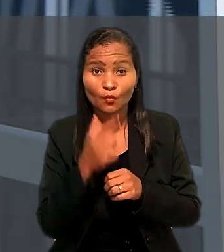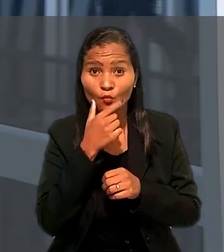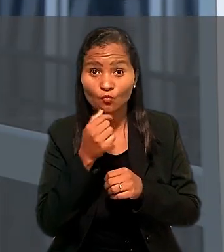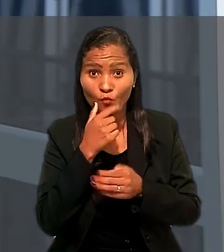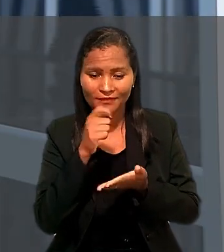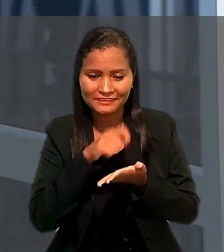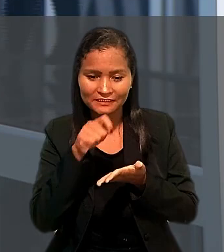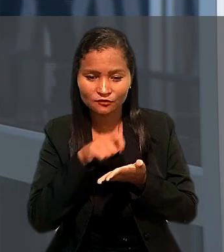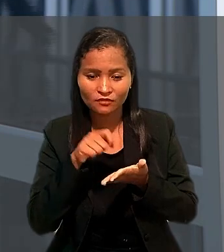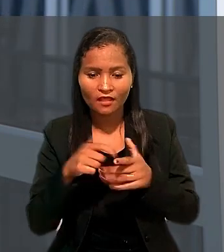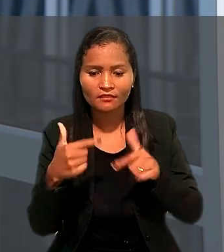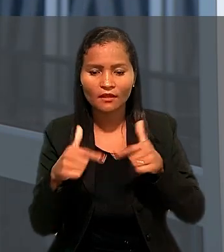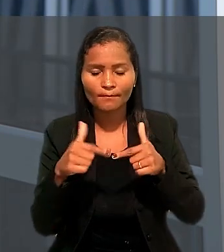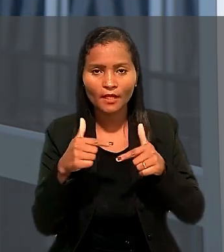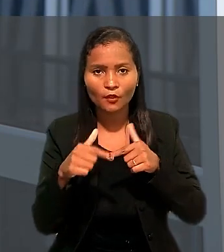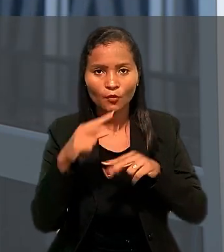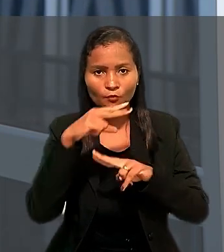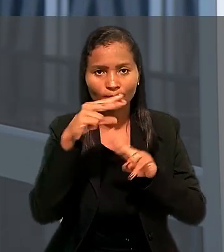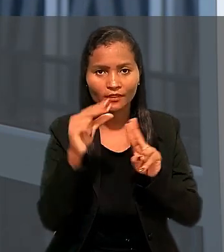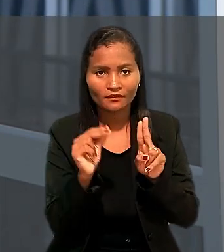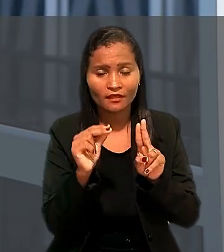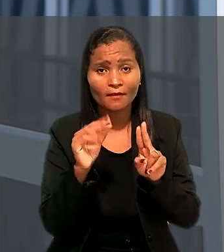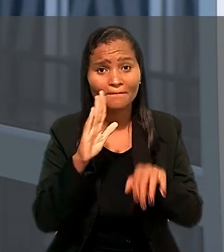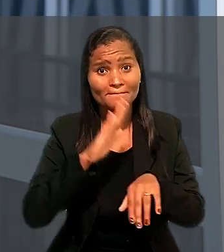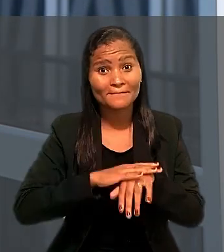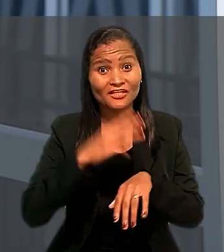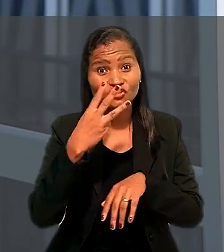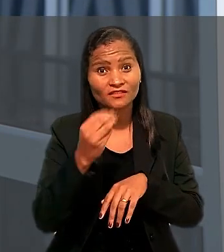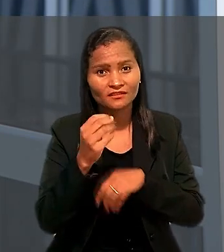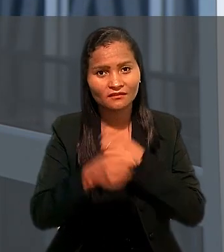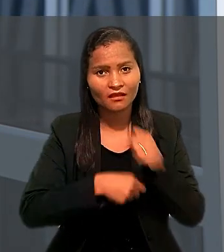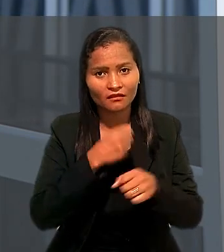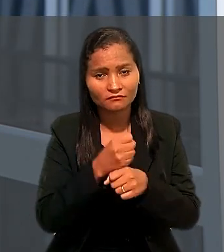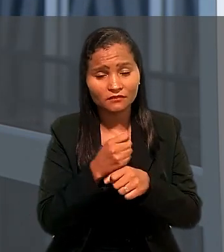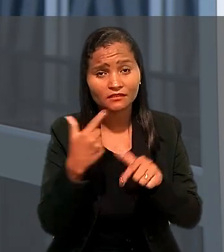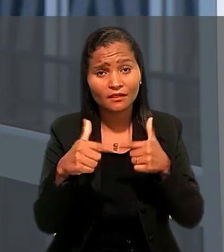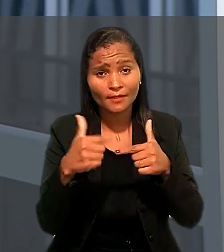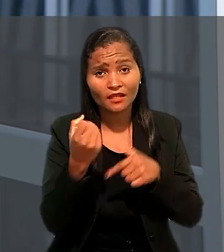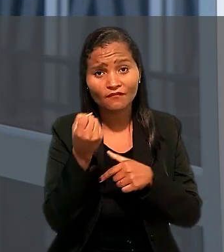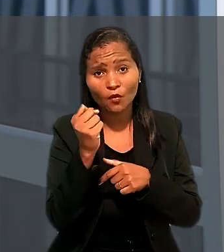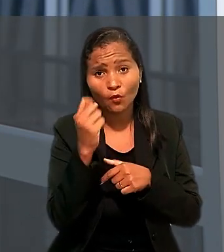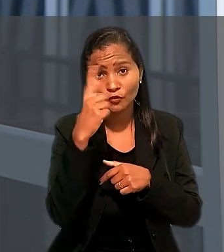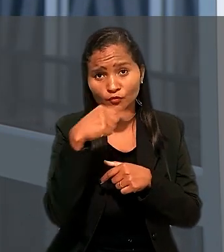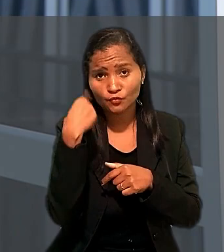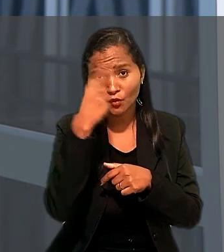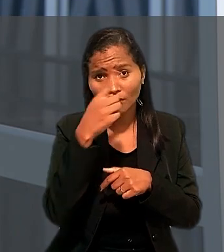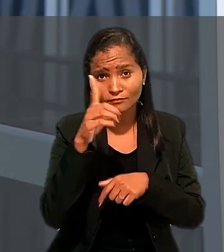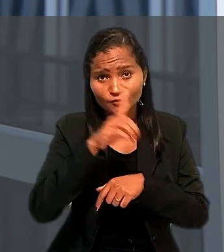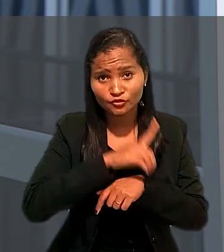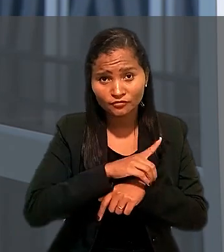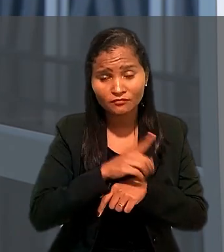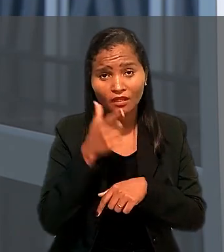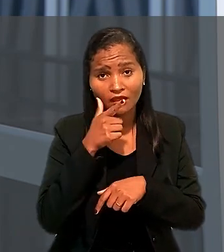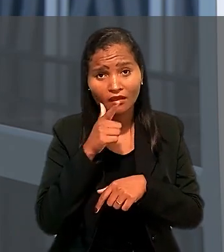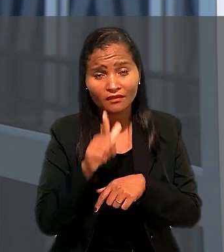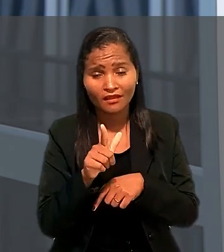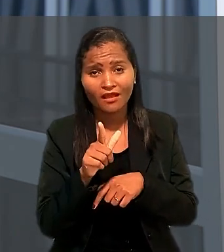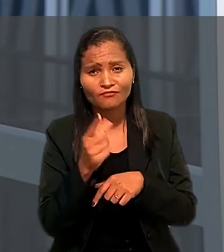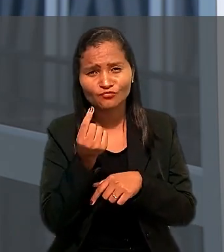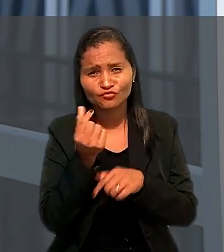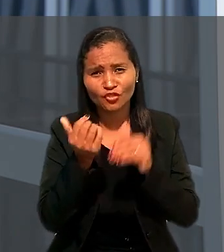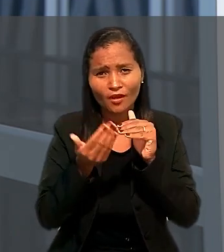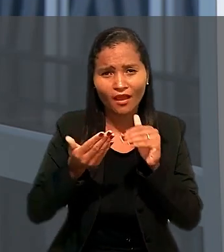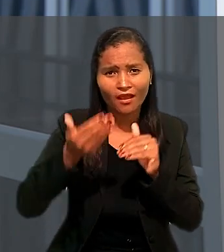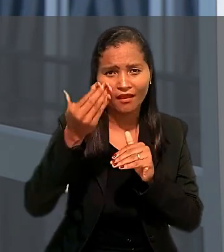O escriturário trabalhou no Bradesco por mais de 30 anos. Ele tinha jornada de 8 horas e recebia a gratificação de função